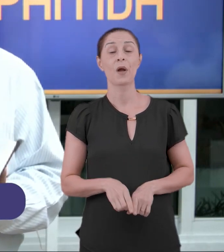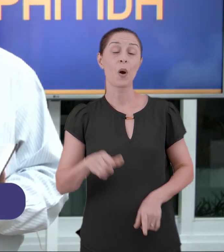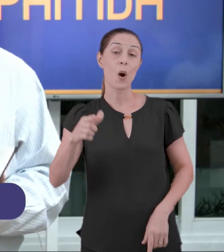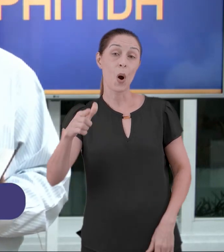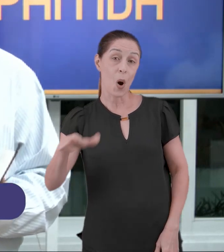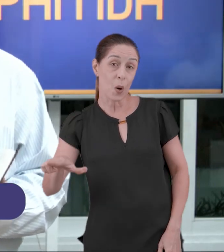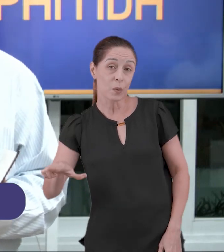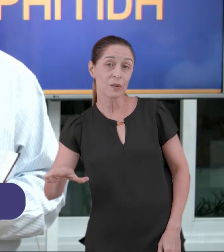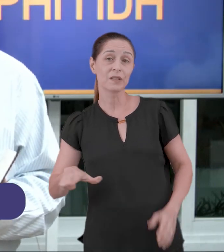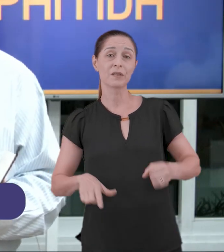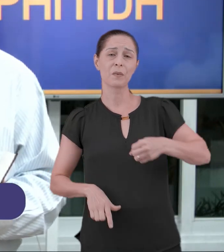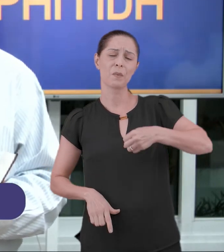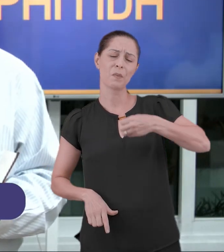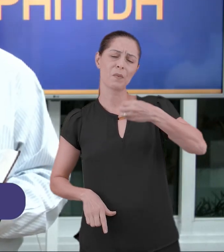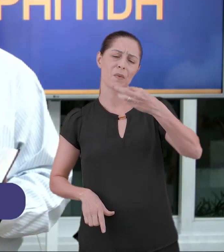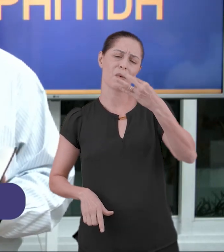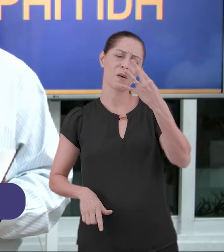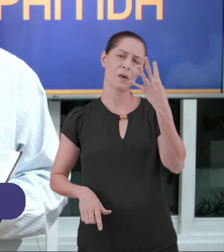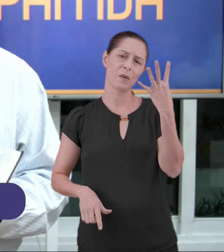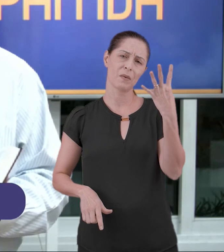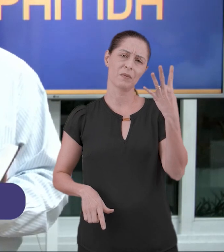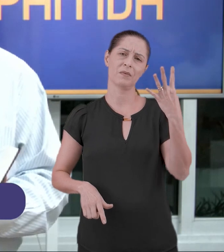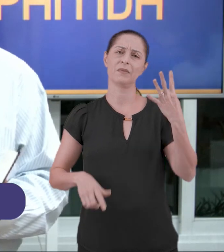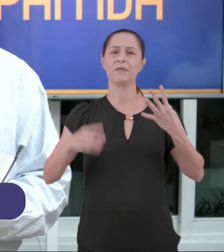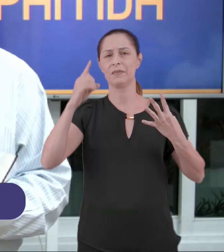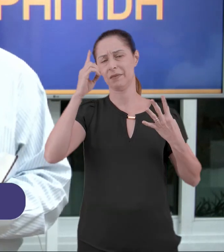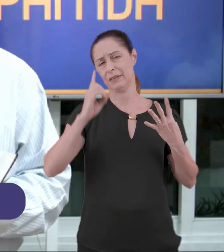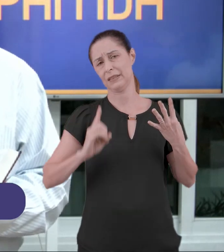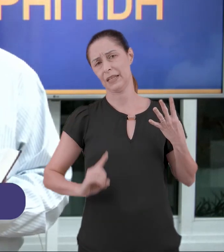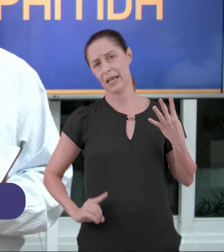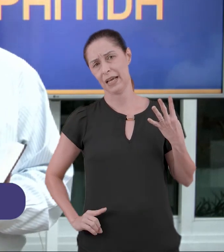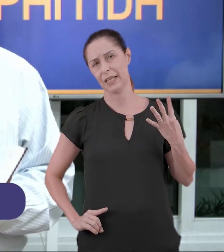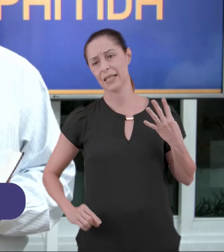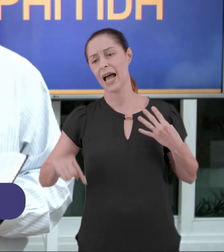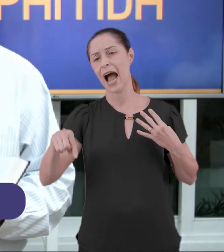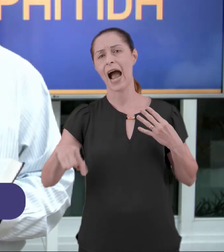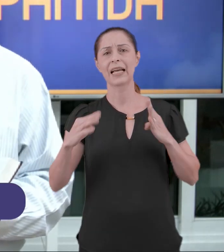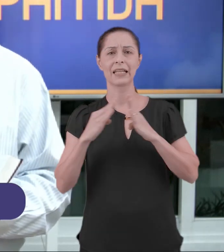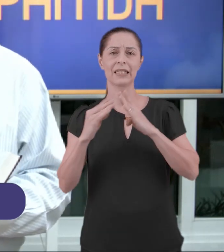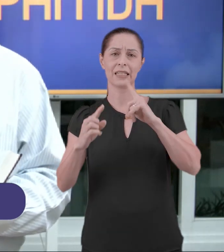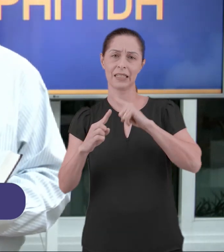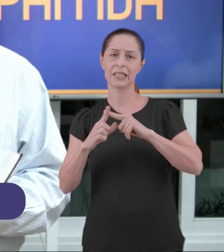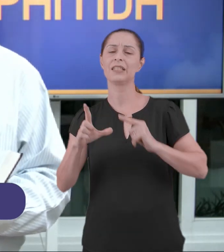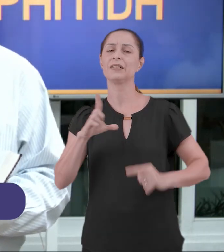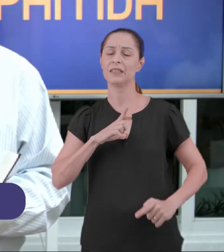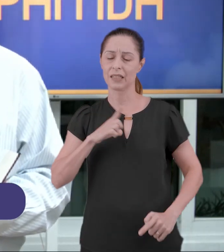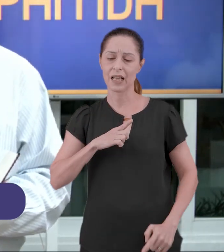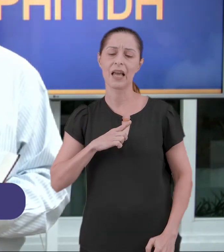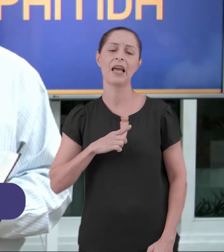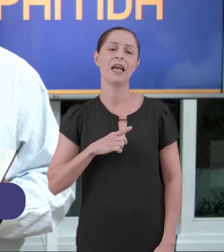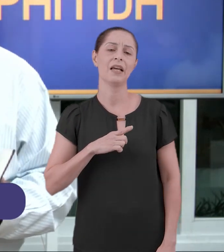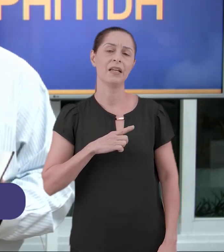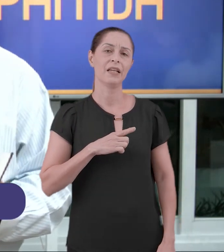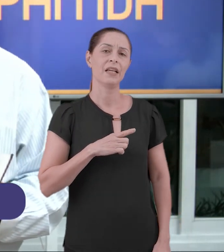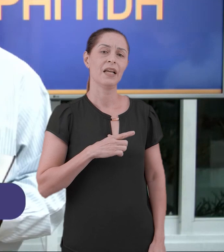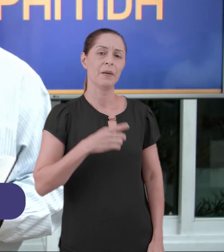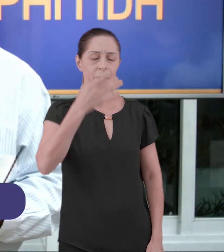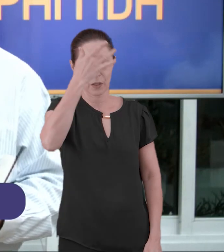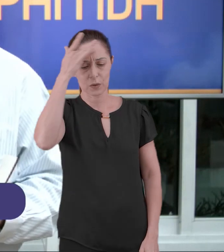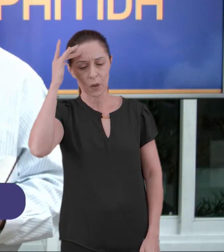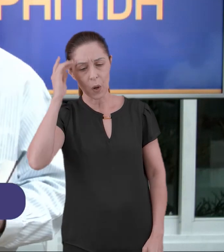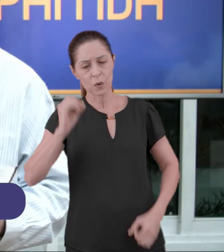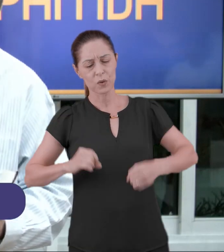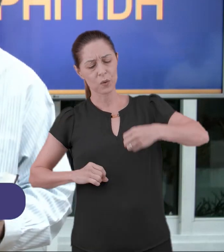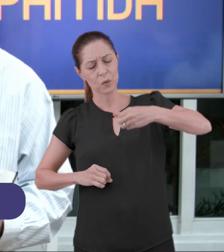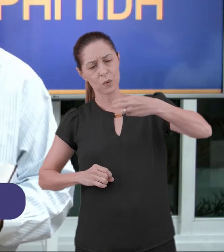múltiplas deficiências. Aqui na igreja nós já tivemos vários casos e estamos tendo contato agora